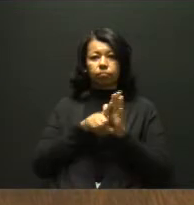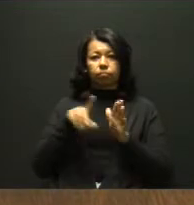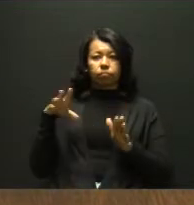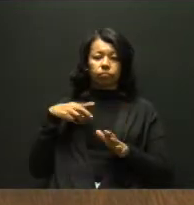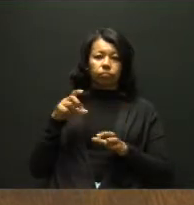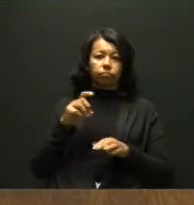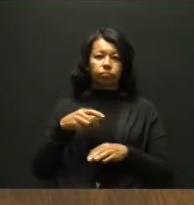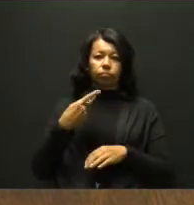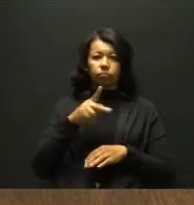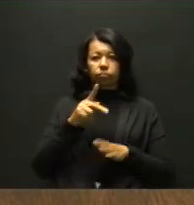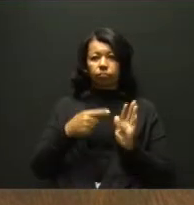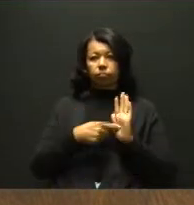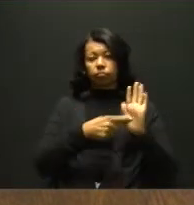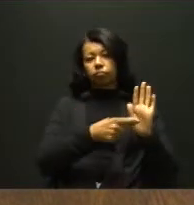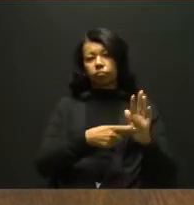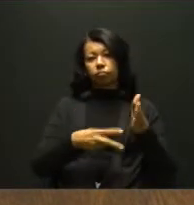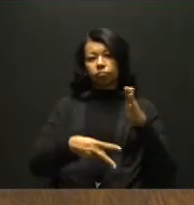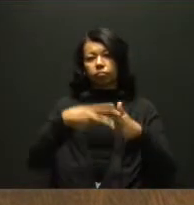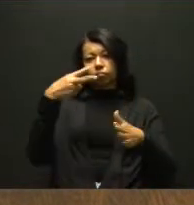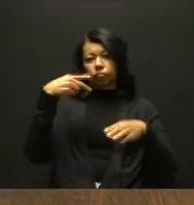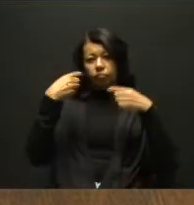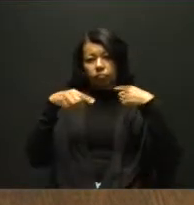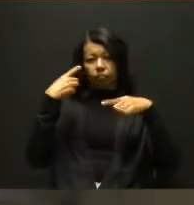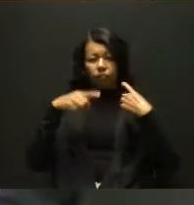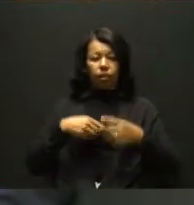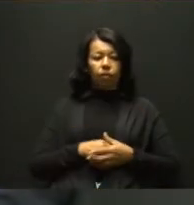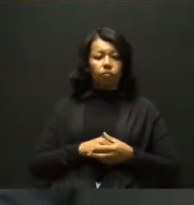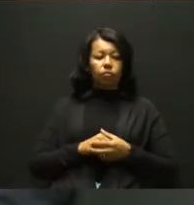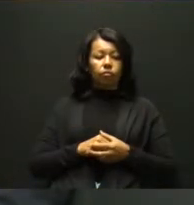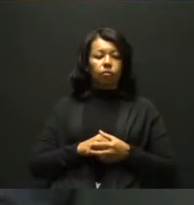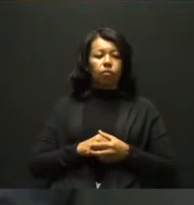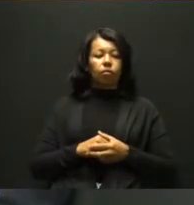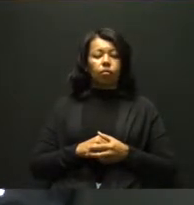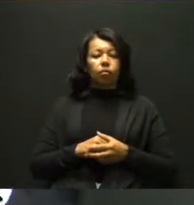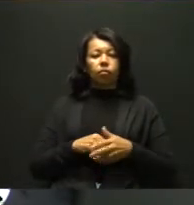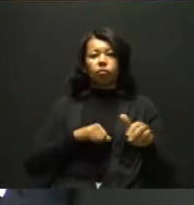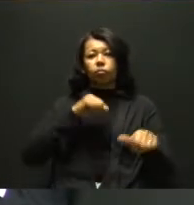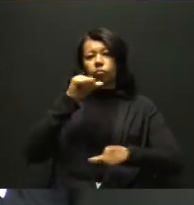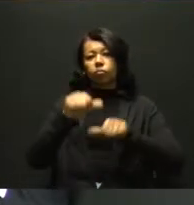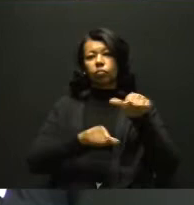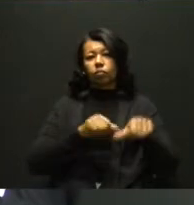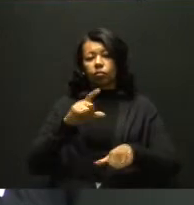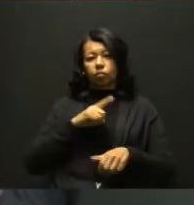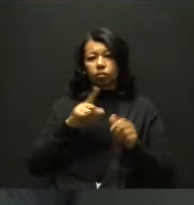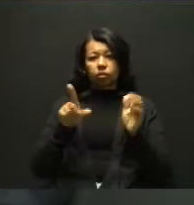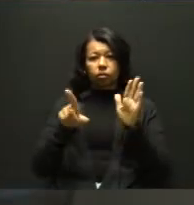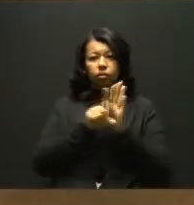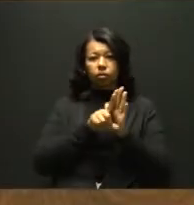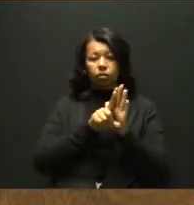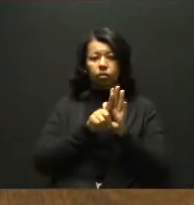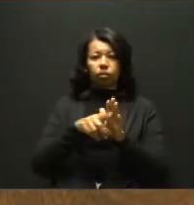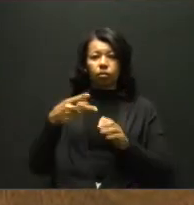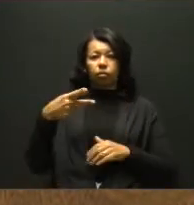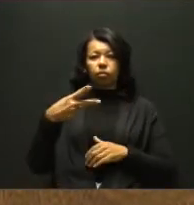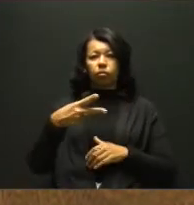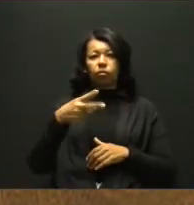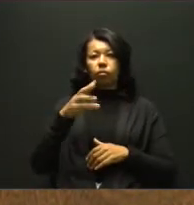ementa para apreciação em segunda discussão altera dispositivos da lei